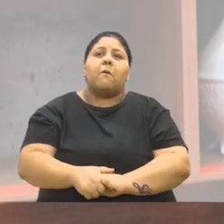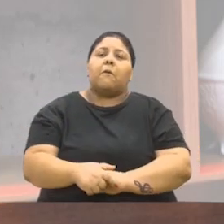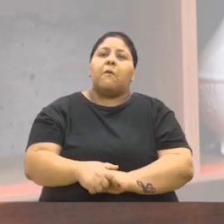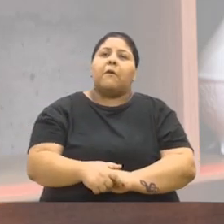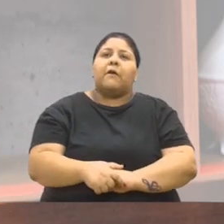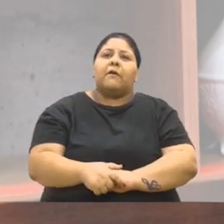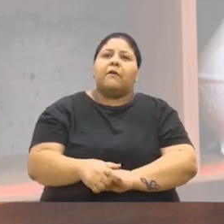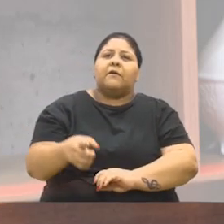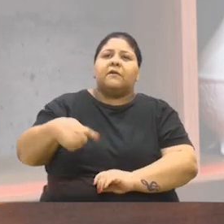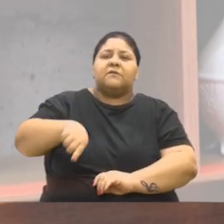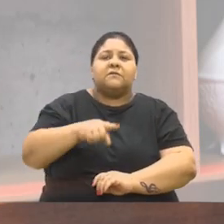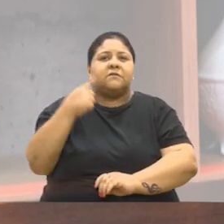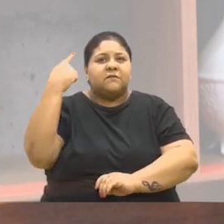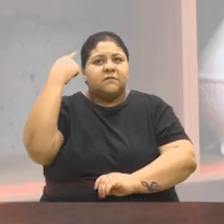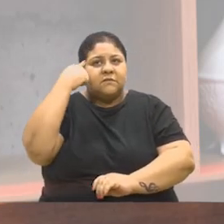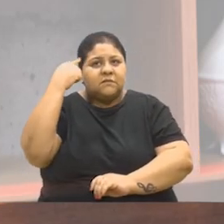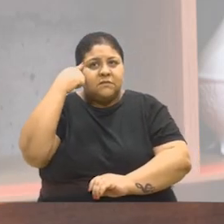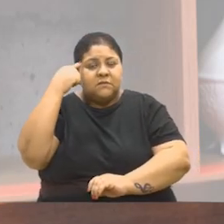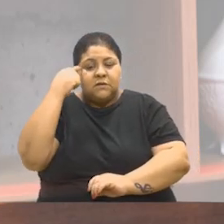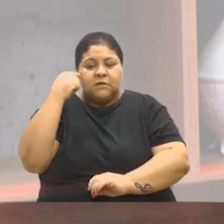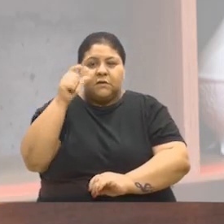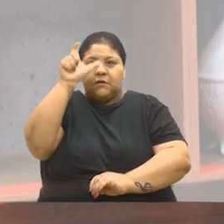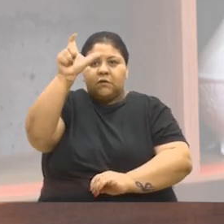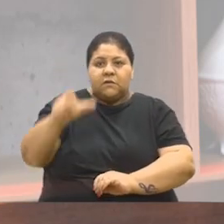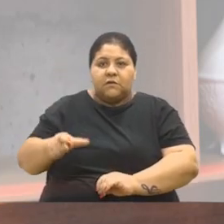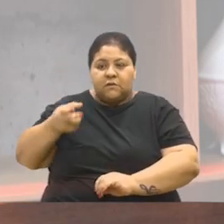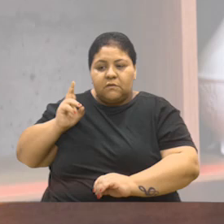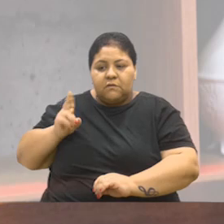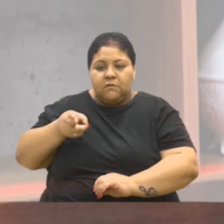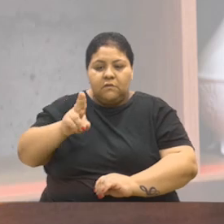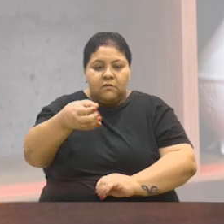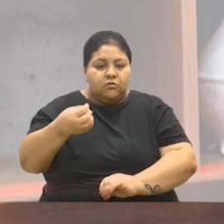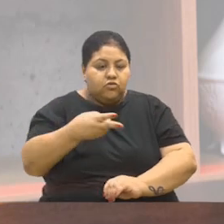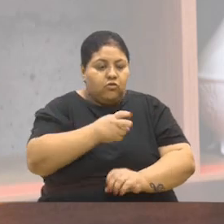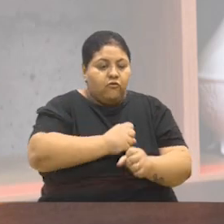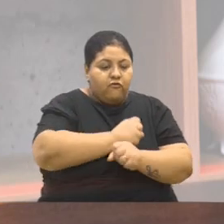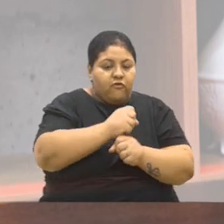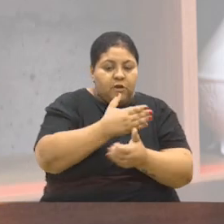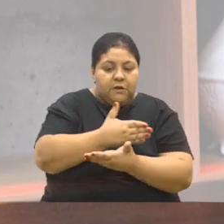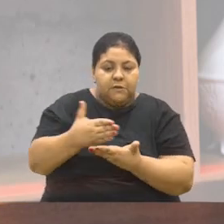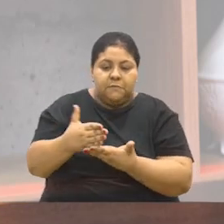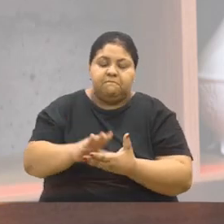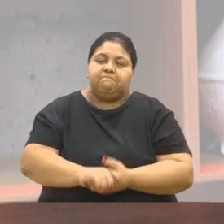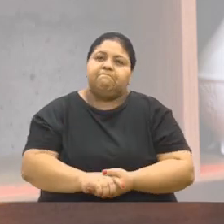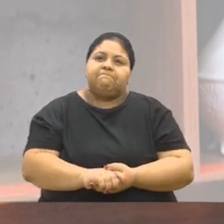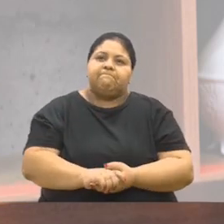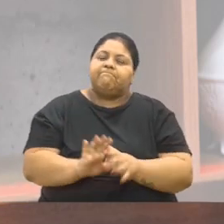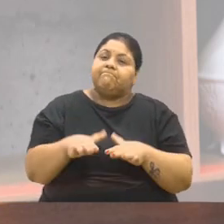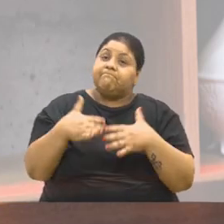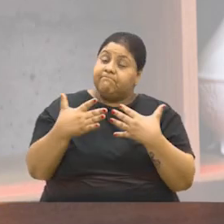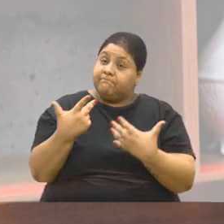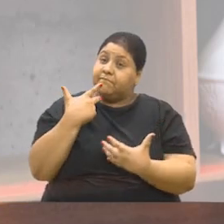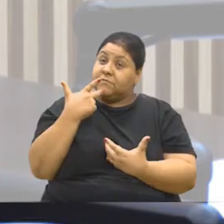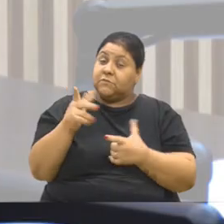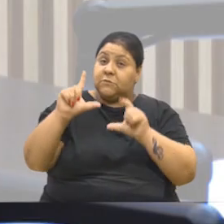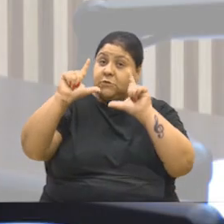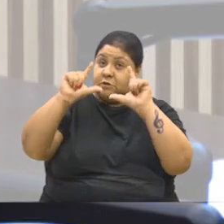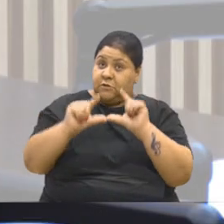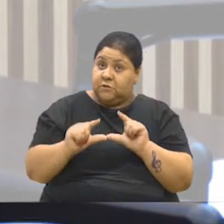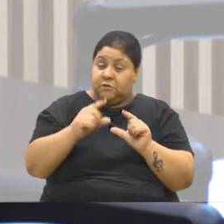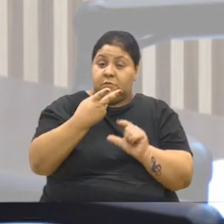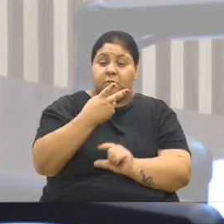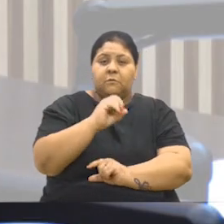a respeito de a gente pensar na gente e seguir este novo ano que se inicia? Então,